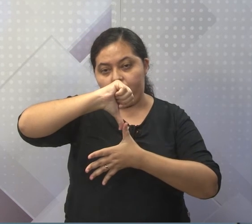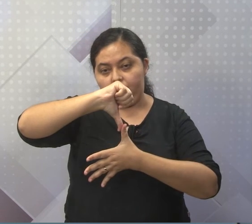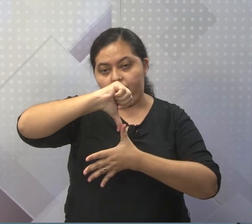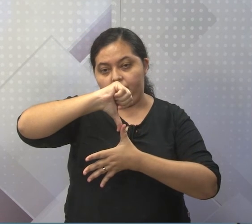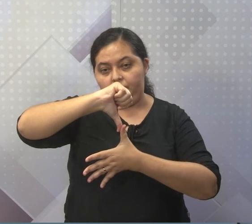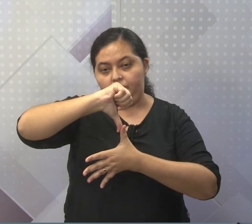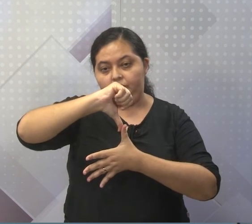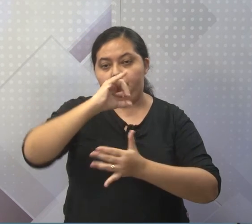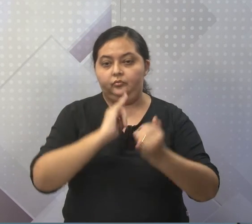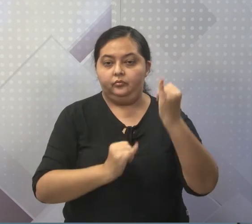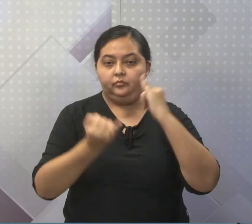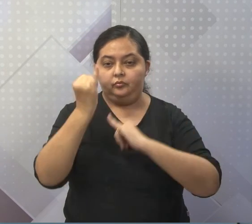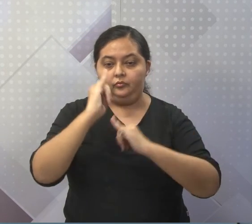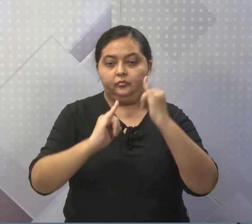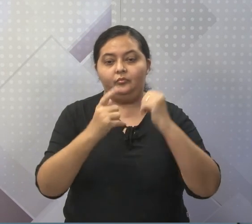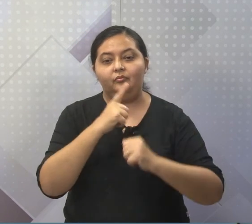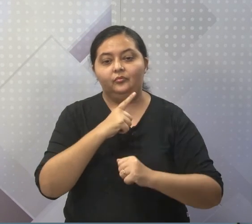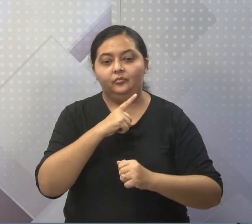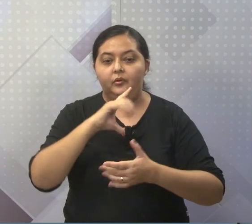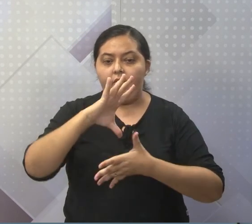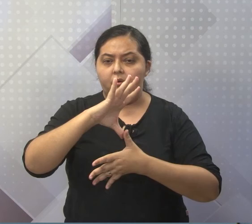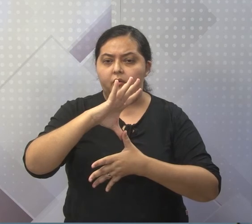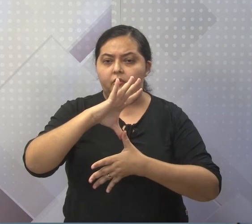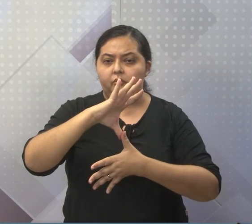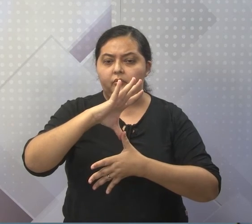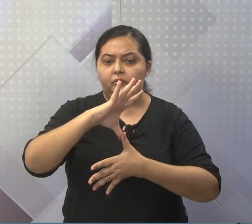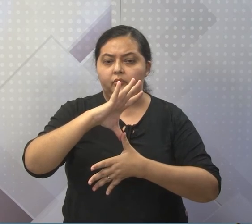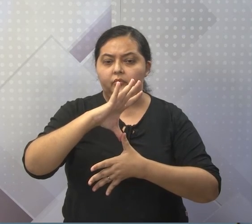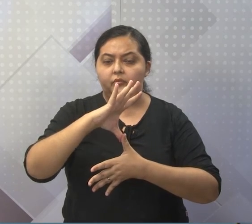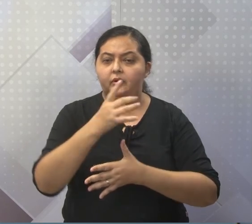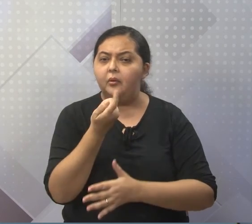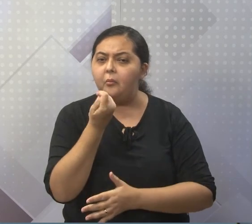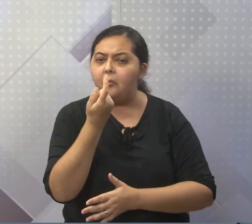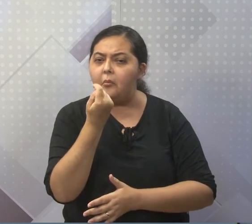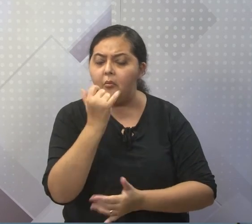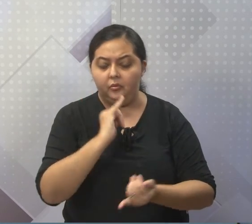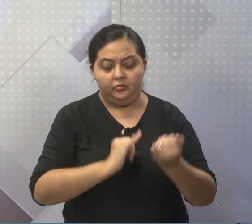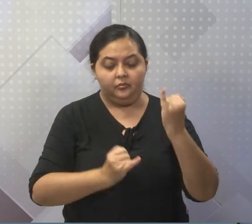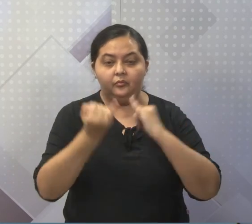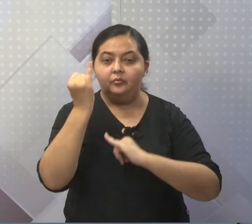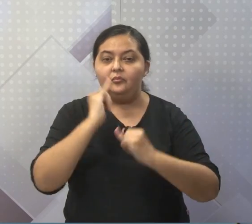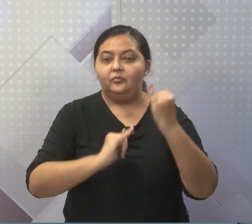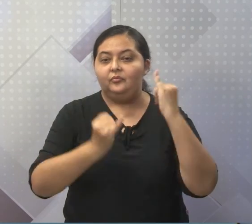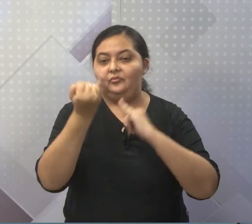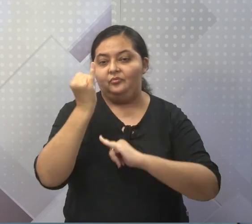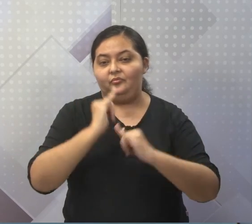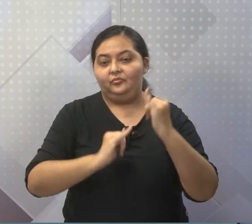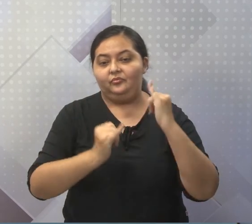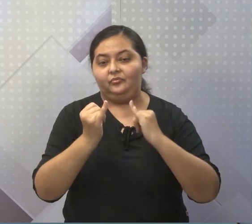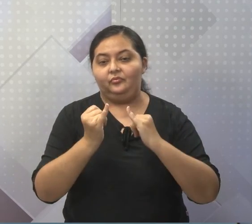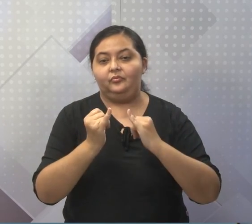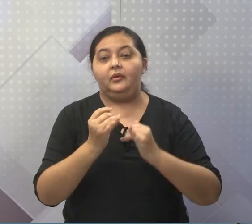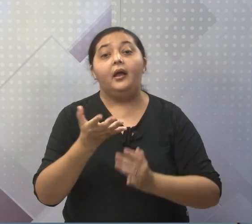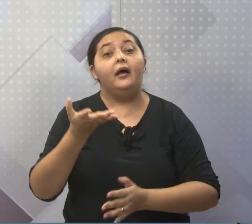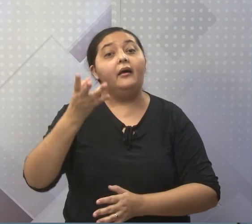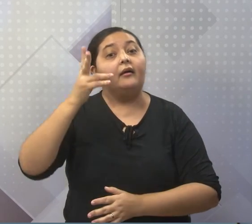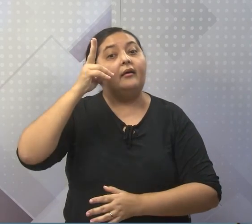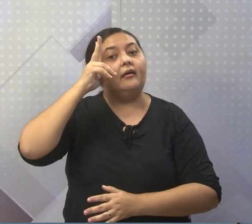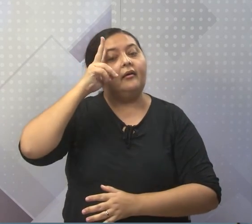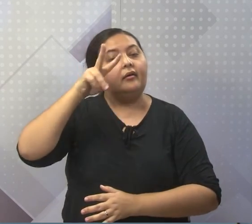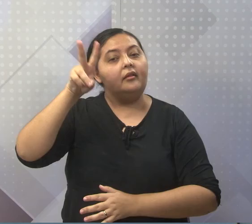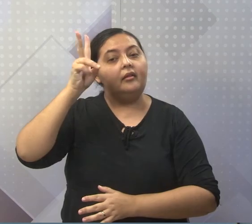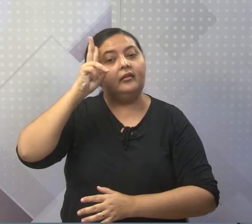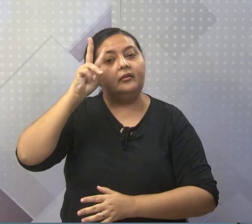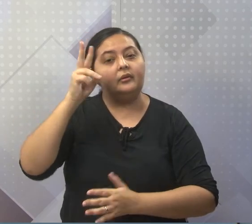Sul você tá analisando o pessoal do tamanho do mapa e tem poucas áreas industrializados sim e aí volta aquela